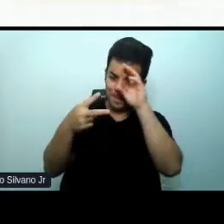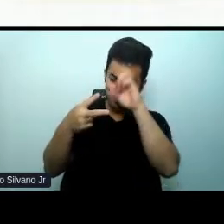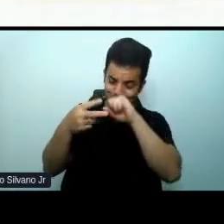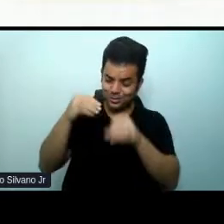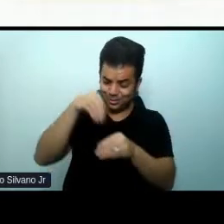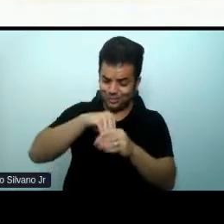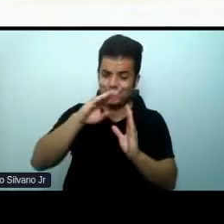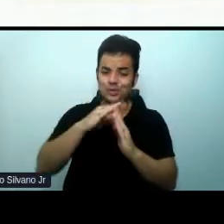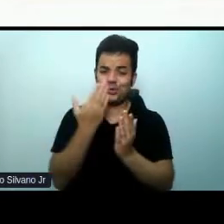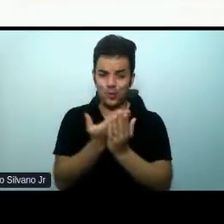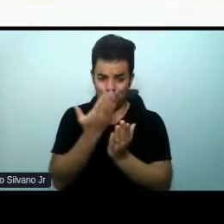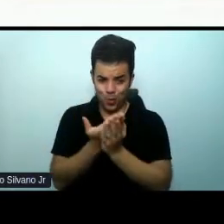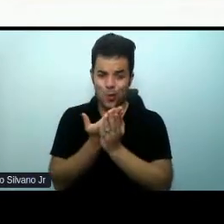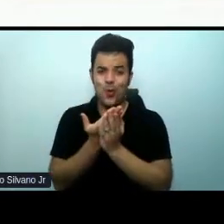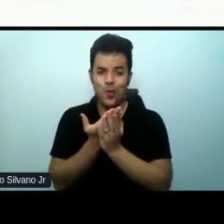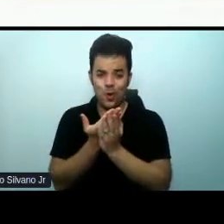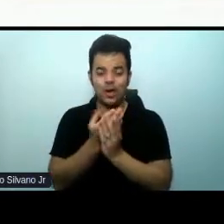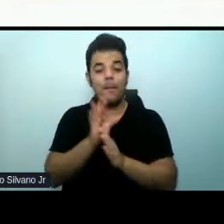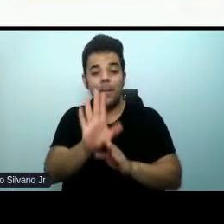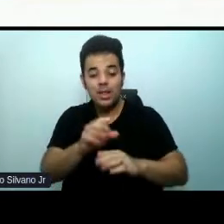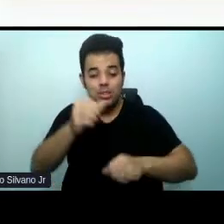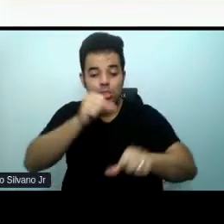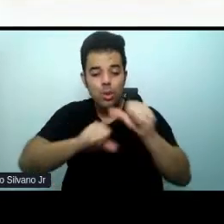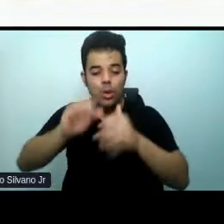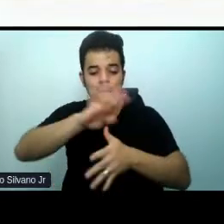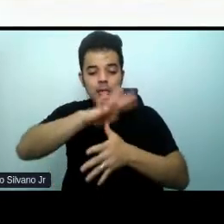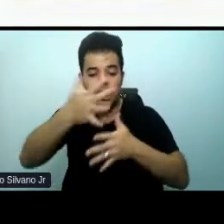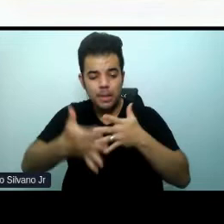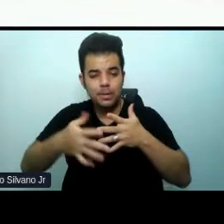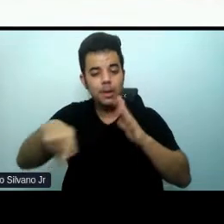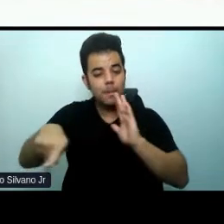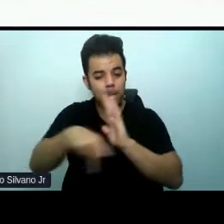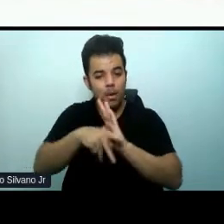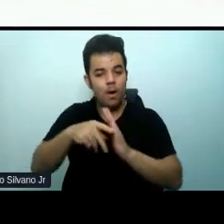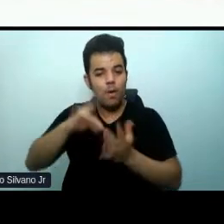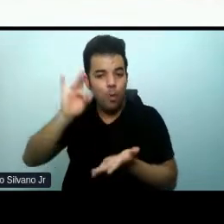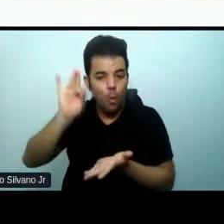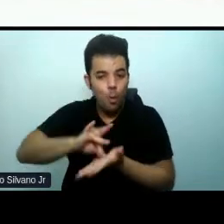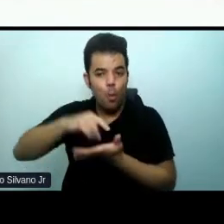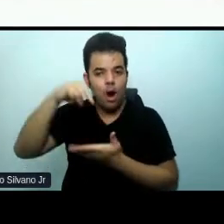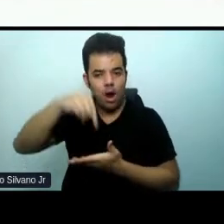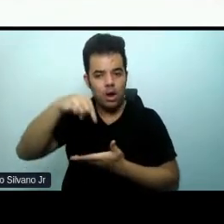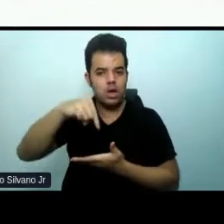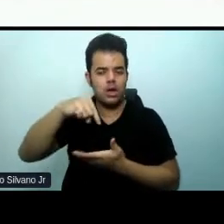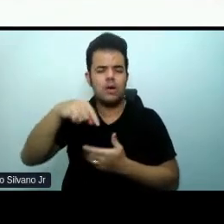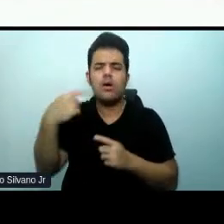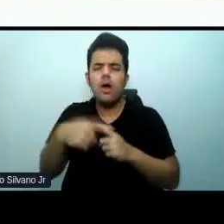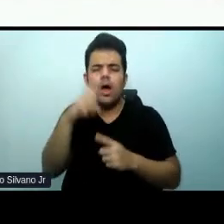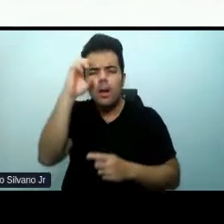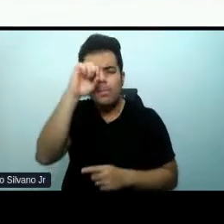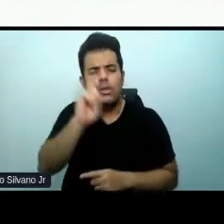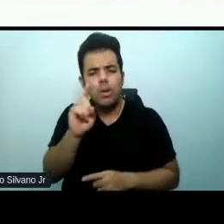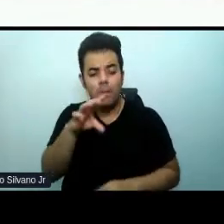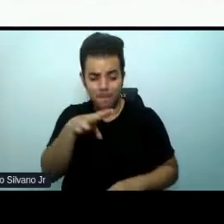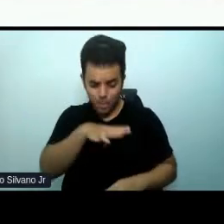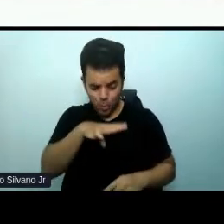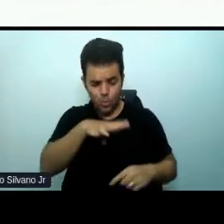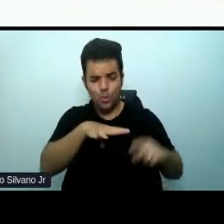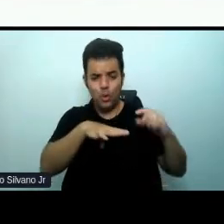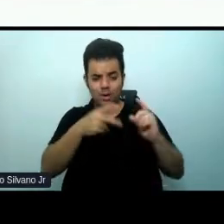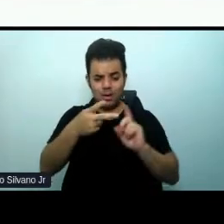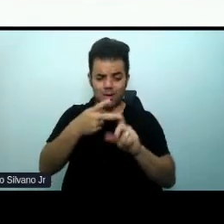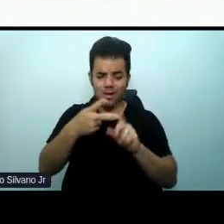escola. Se Libras é uma língua oficial, por que a gente não aprende também o português e